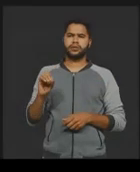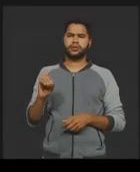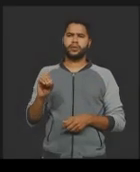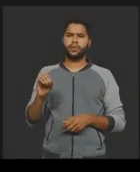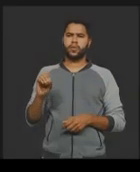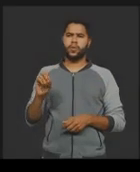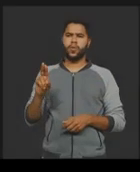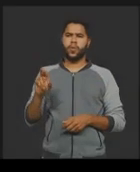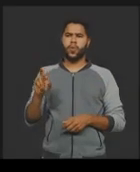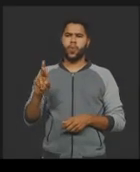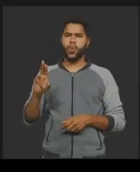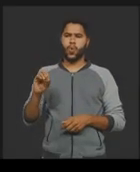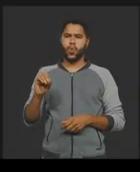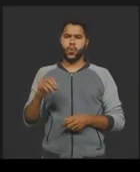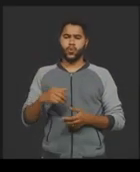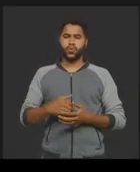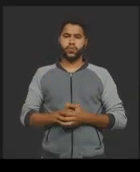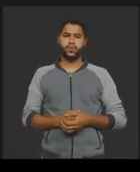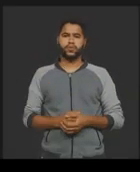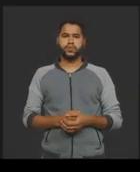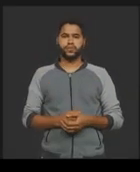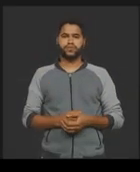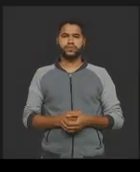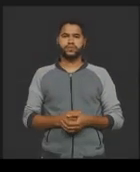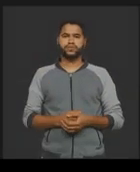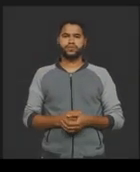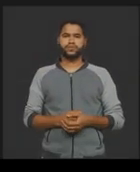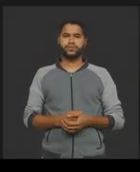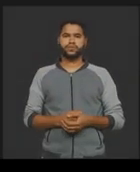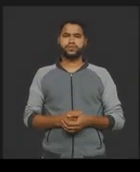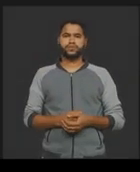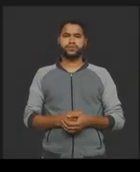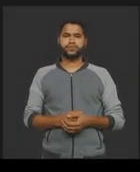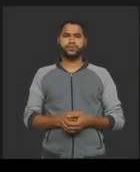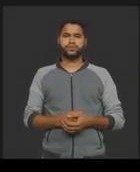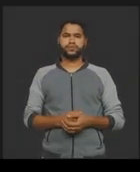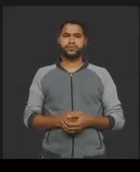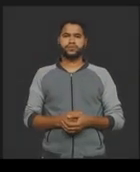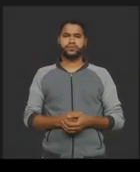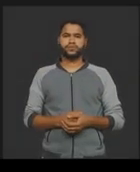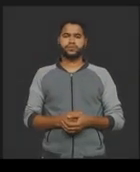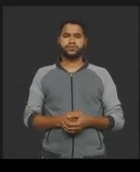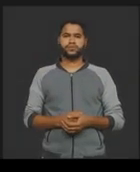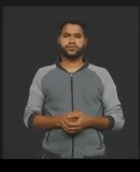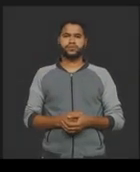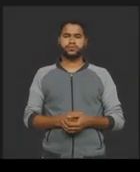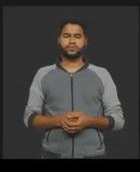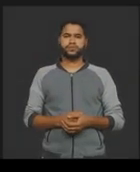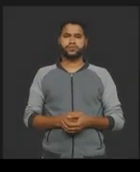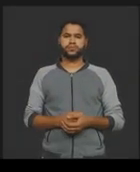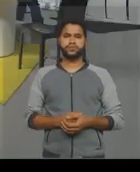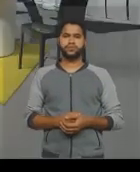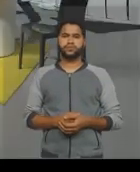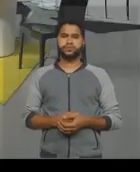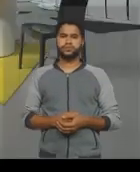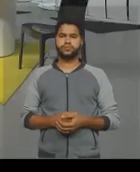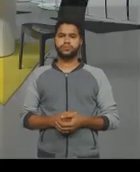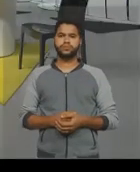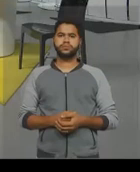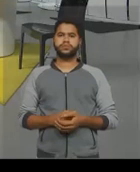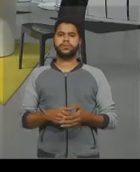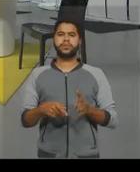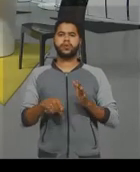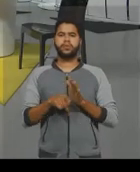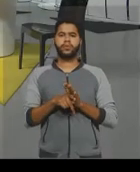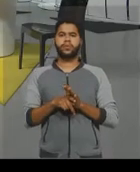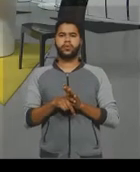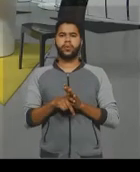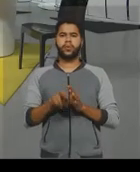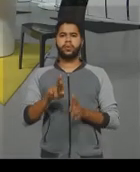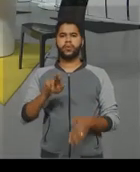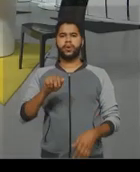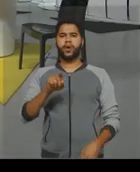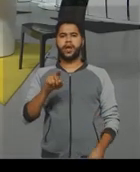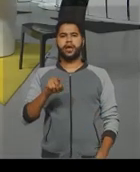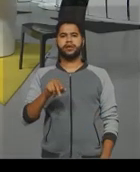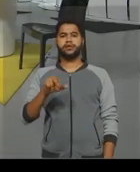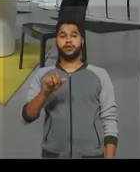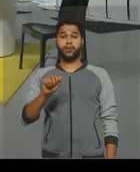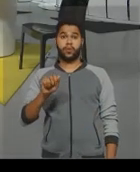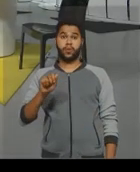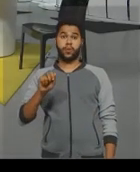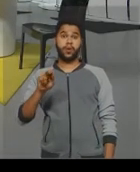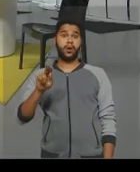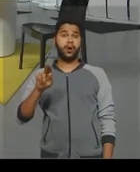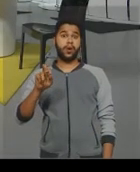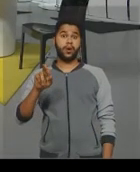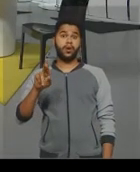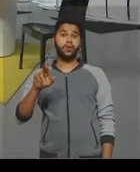Muito bem, vamos novamente escrever. Razão de ouro, também chamada de razão áurea, Gabi e Rose, é uma coisa que eu acho